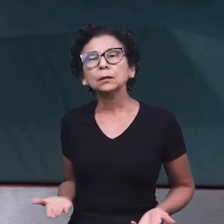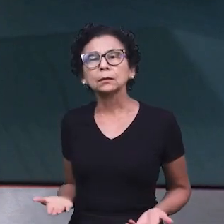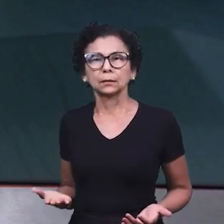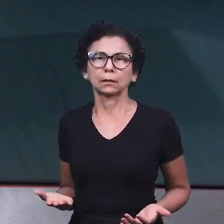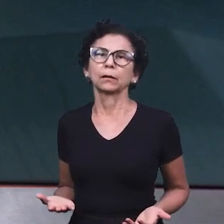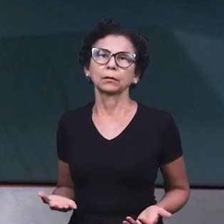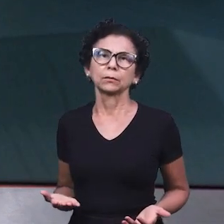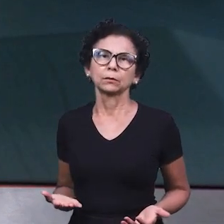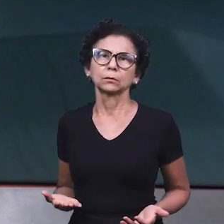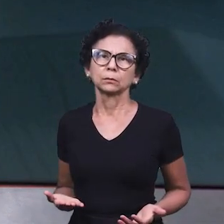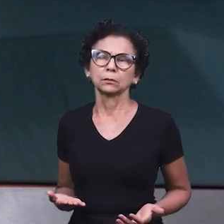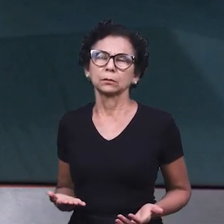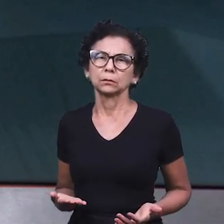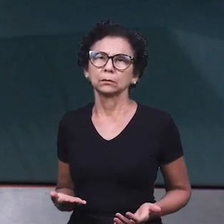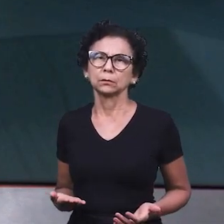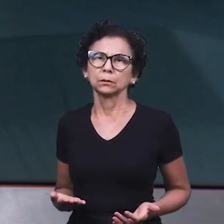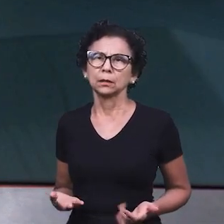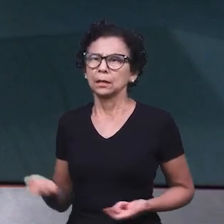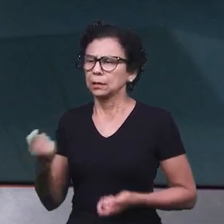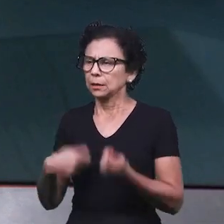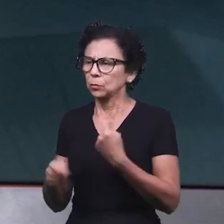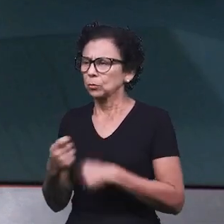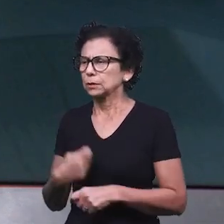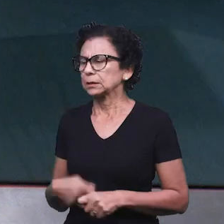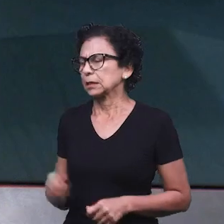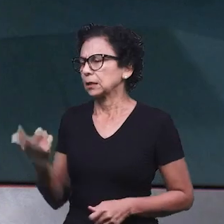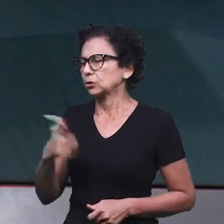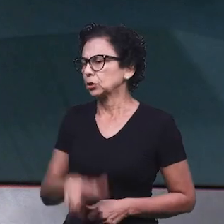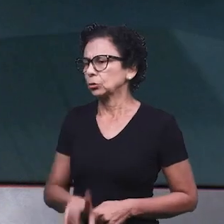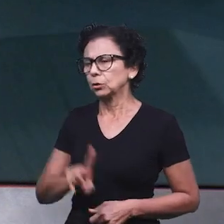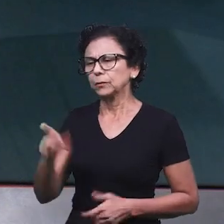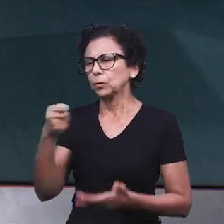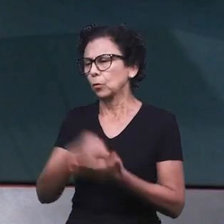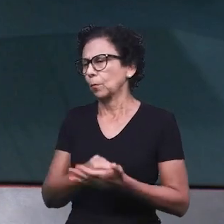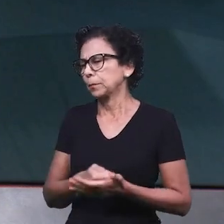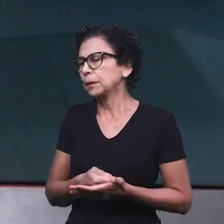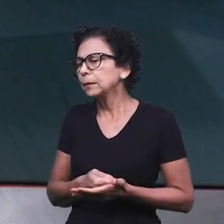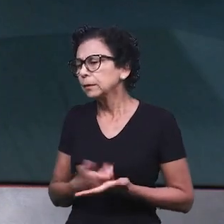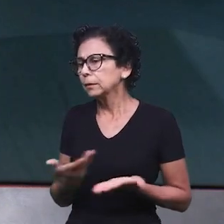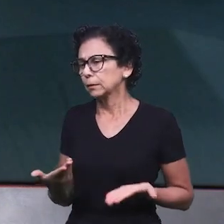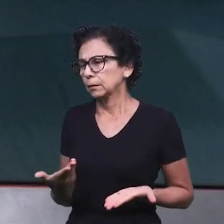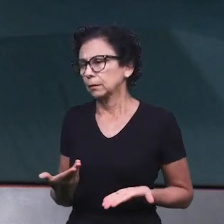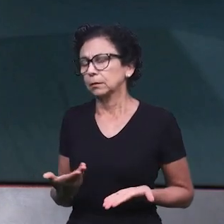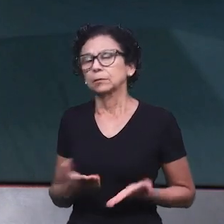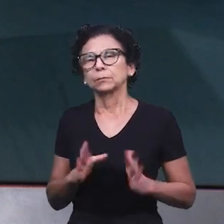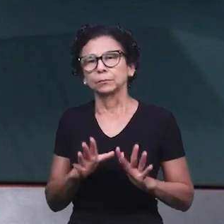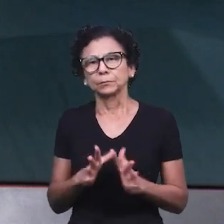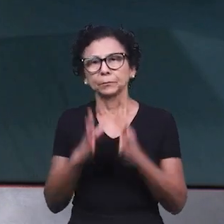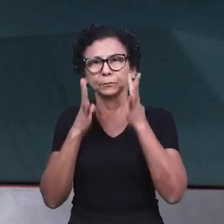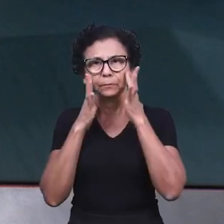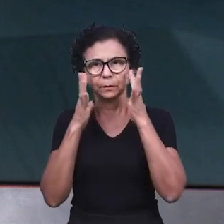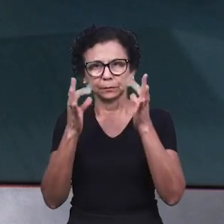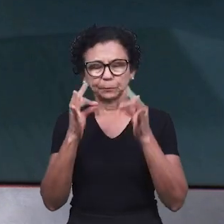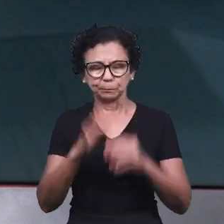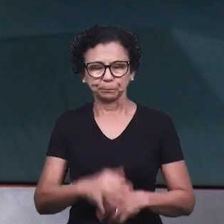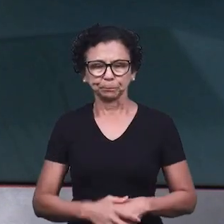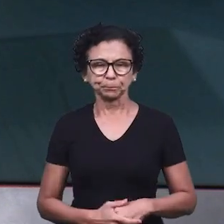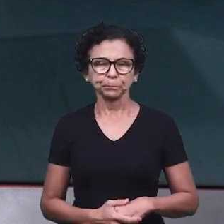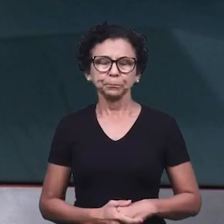fazer essa renegociação com você e não cumprir ali na frente.